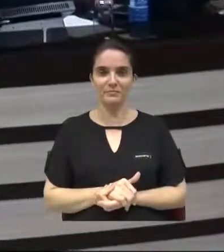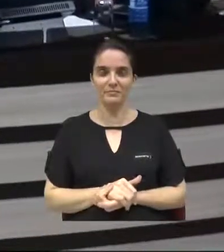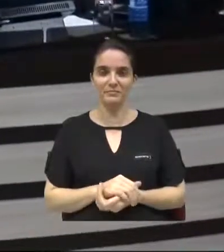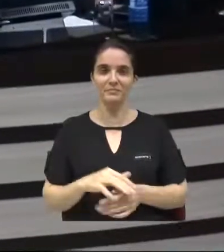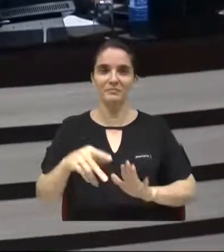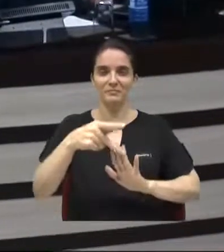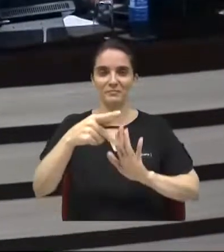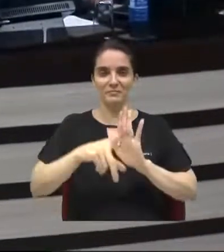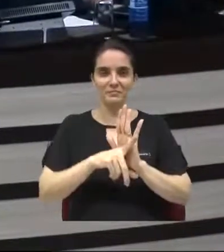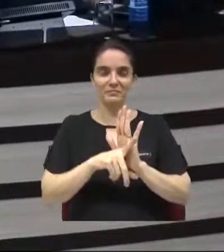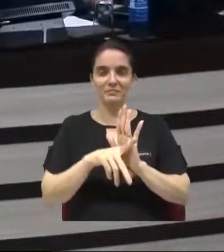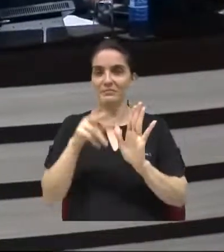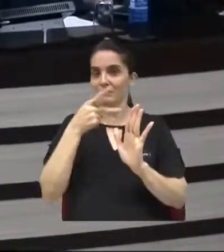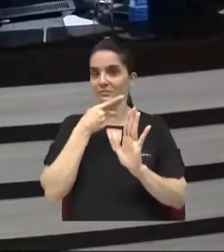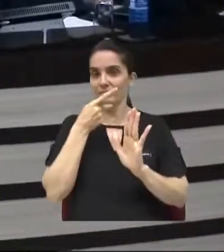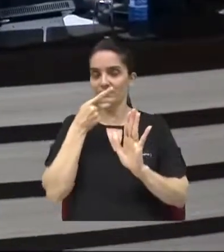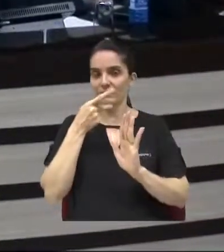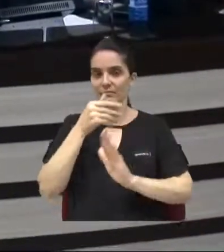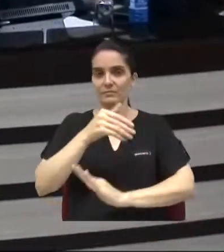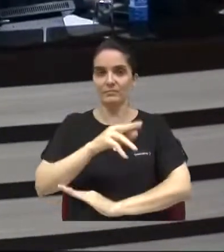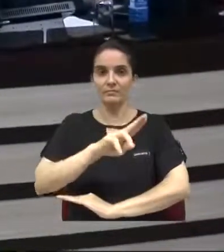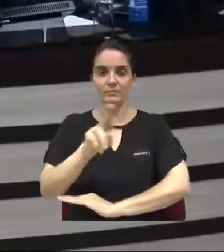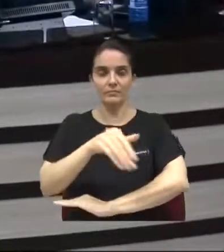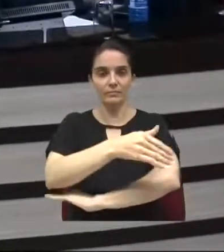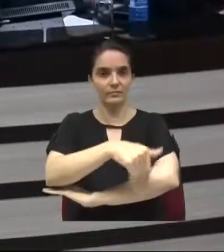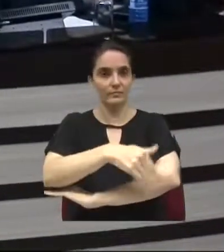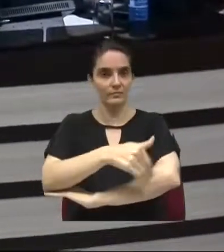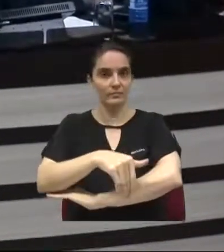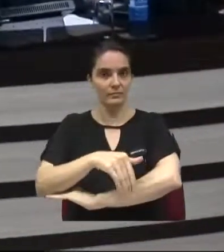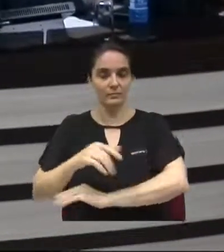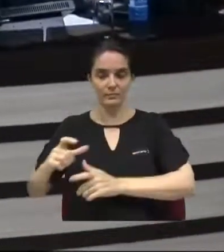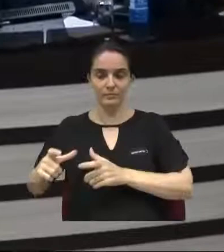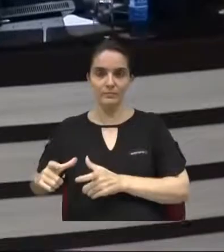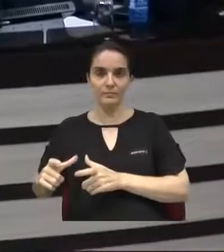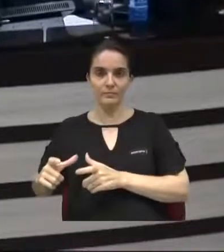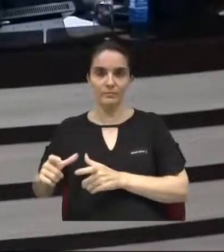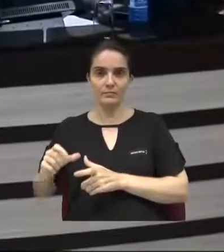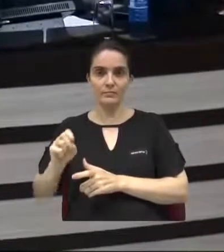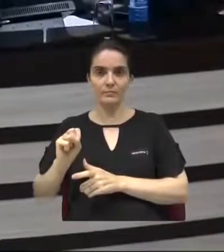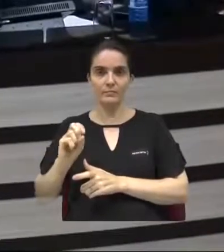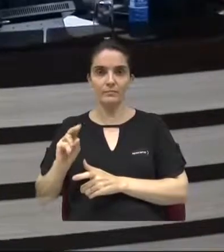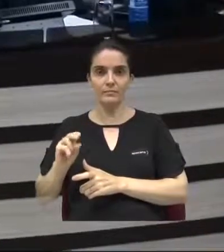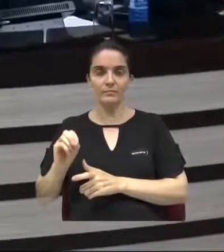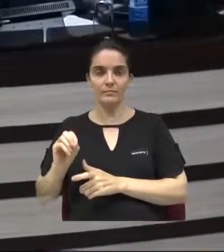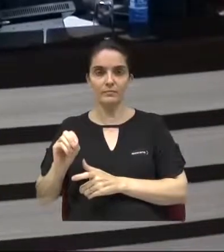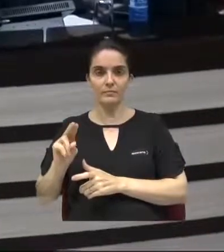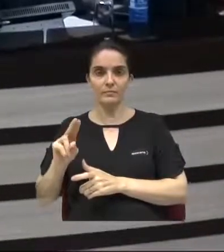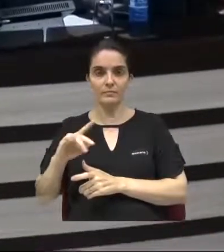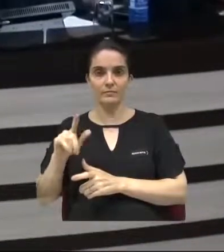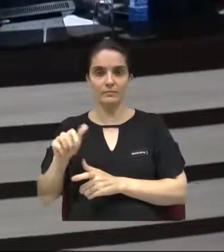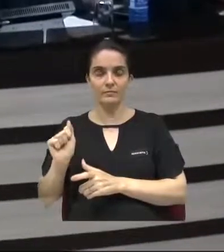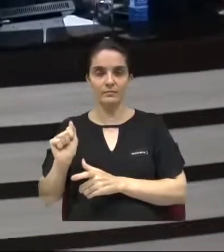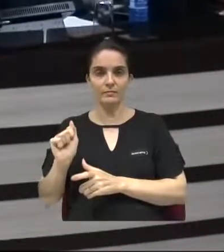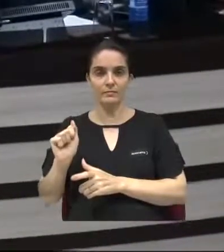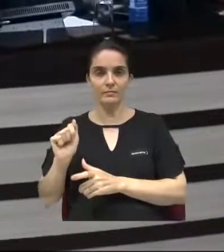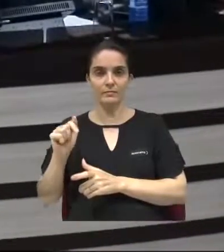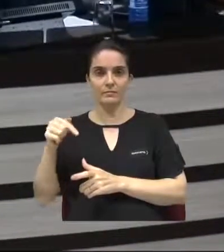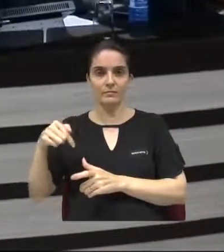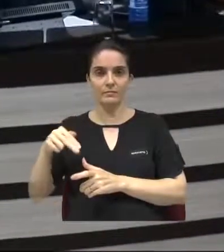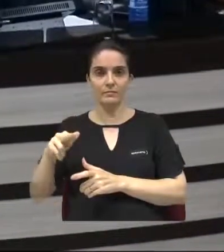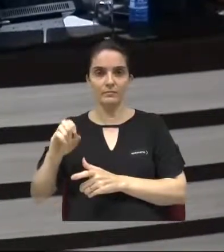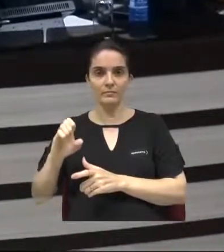que dispõe sobre a denominação de ruas no Parque Industrial Souza Queiroz, no município de Limeira, e dá outras